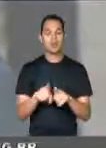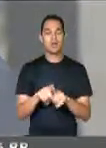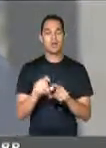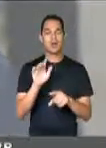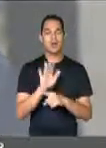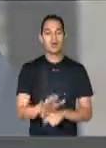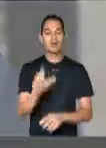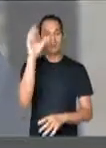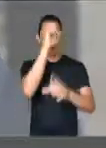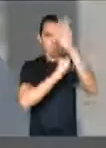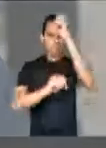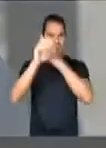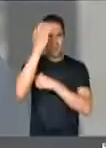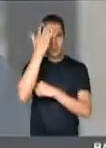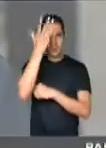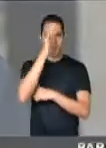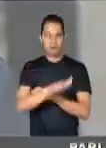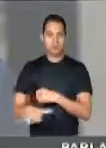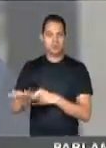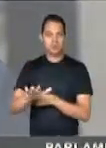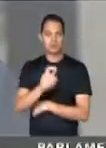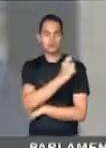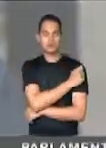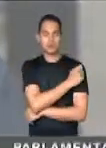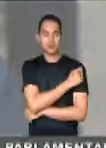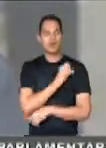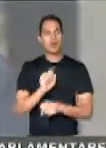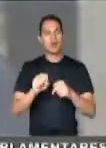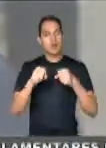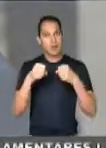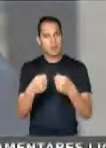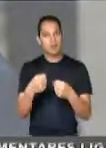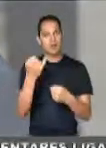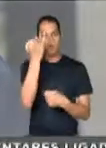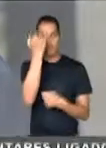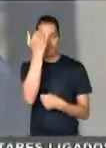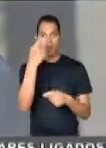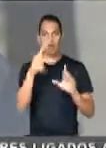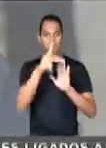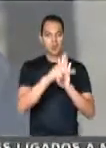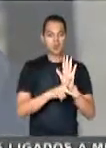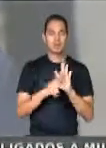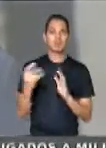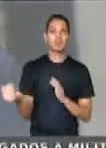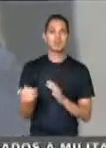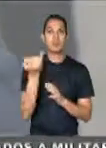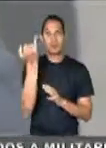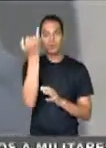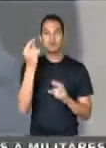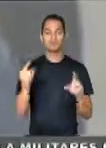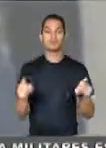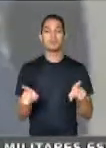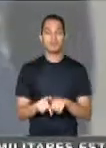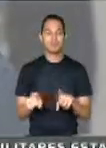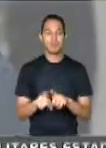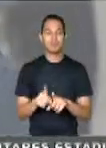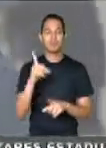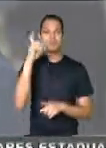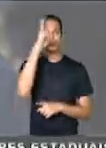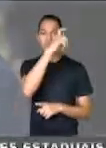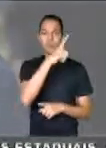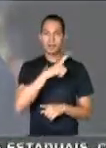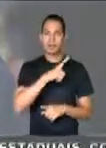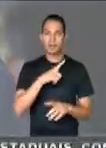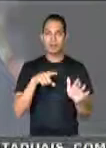aprendizado desse aluno. Então, eu queria reforçar essa ideia, porque, de fato, é um projeto muito importante, e mesmo que exista uma